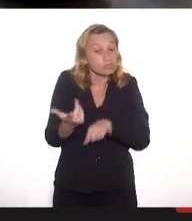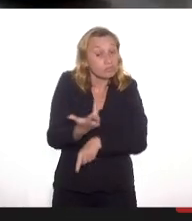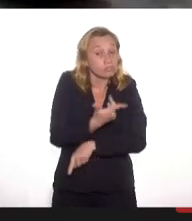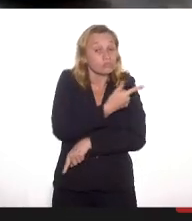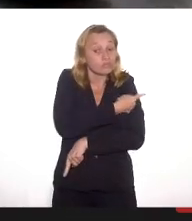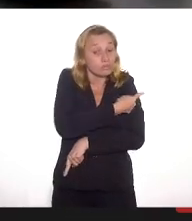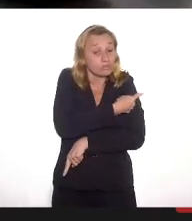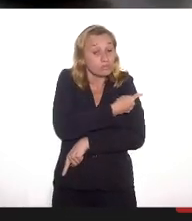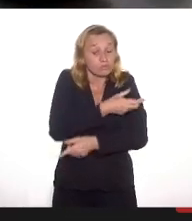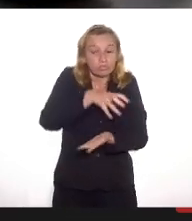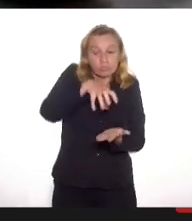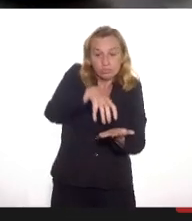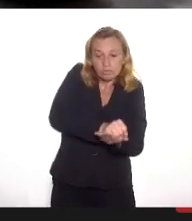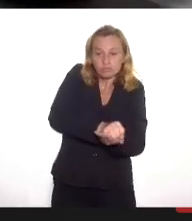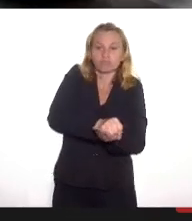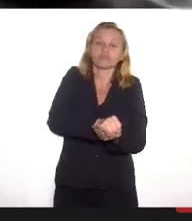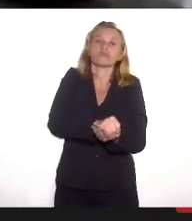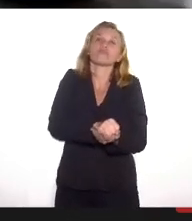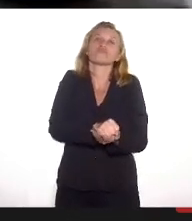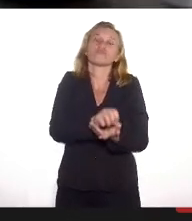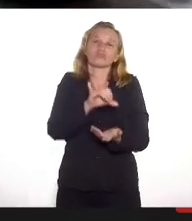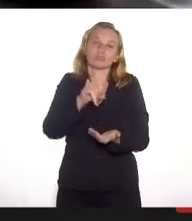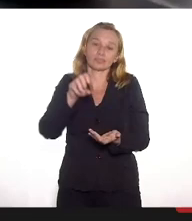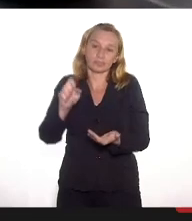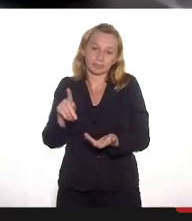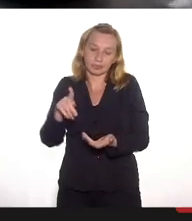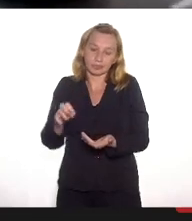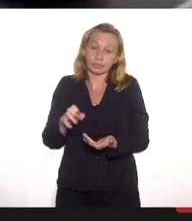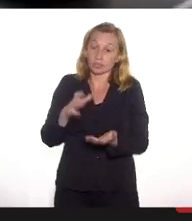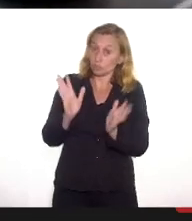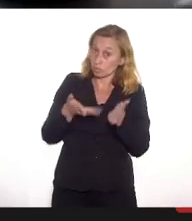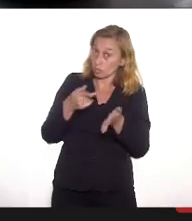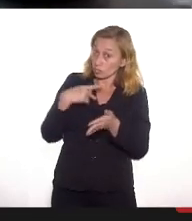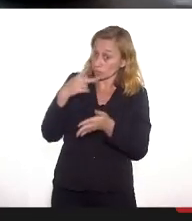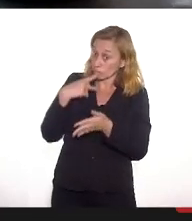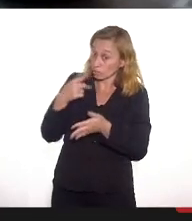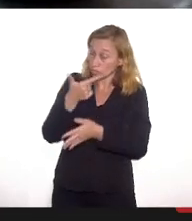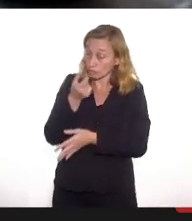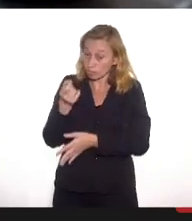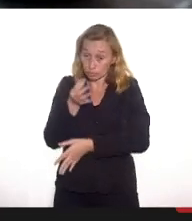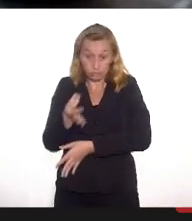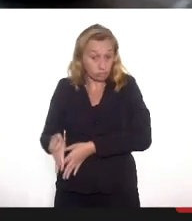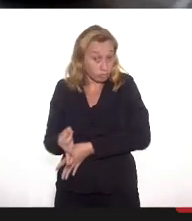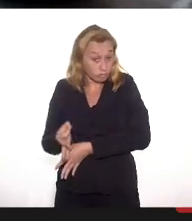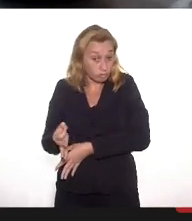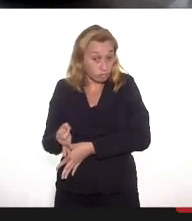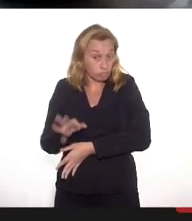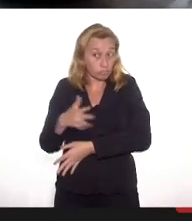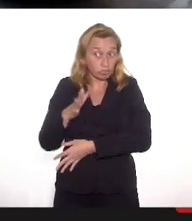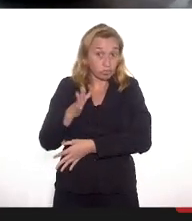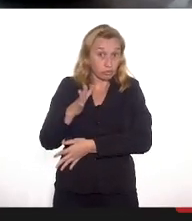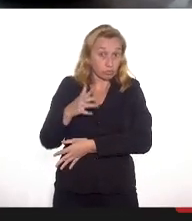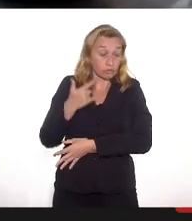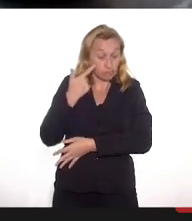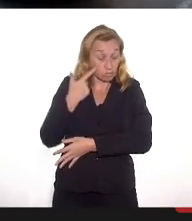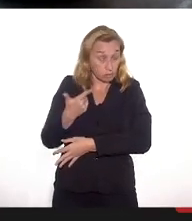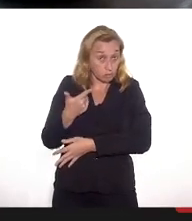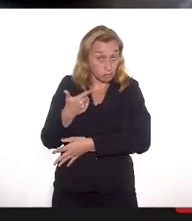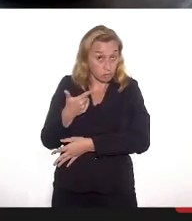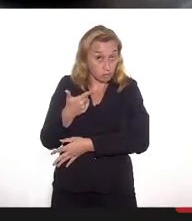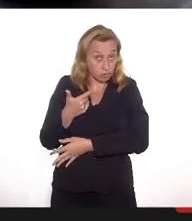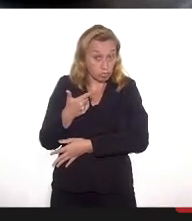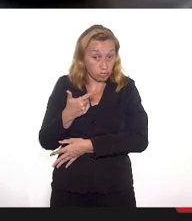vacinar Fazer o registro não se pele hoje apresenta eu tô falando aqui de vinte por cento Mas é uma estimativa do que a gente tá vendo